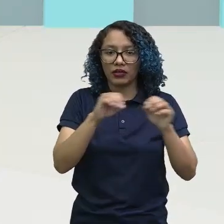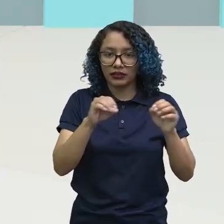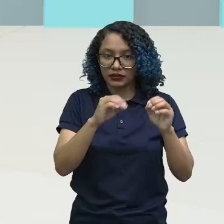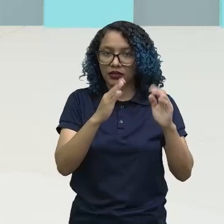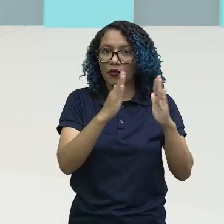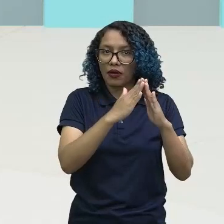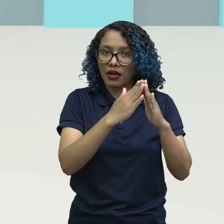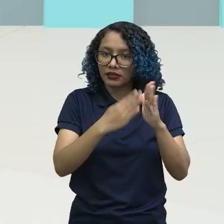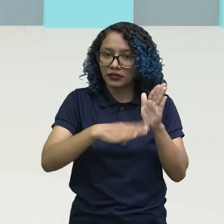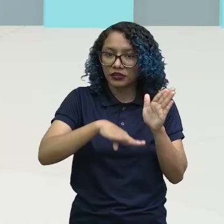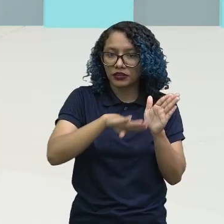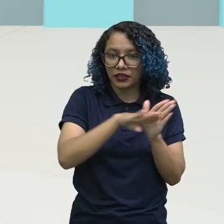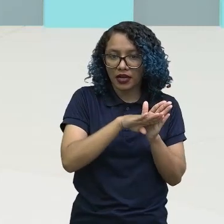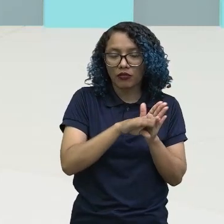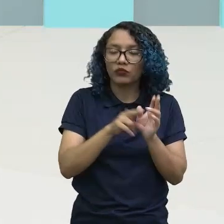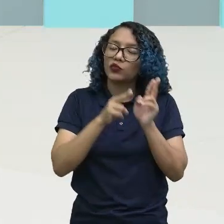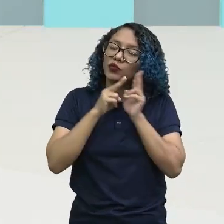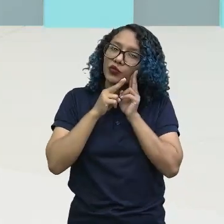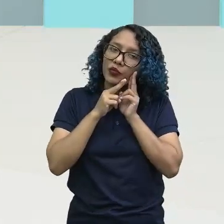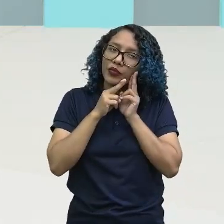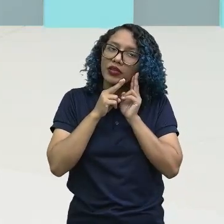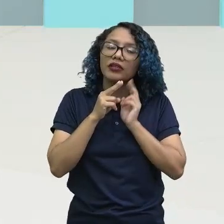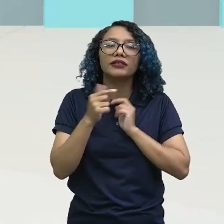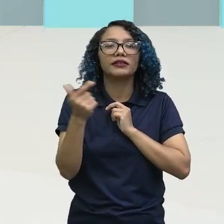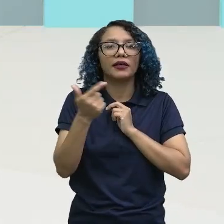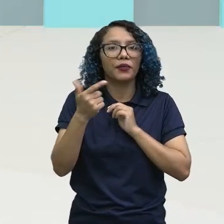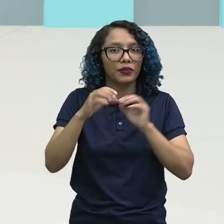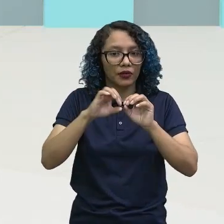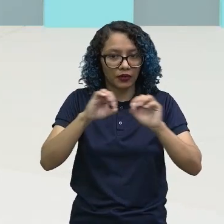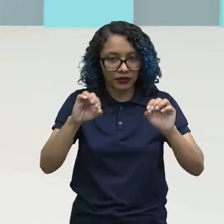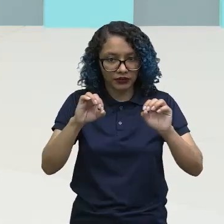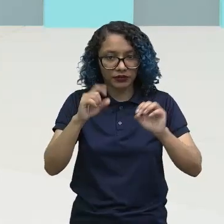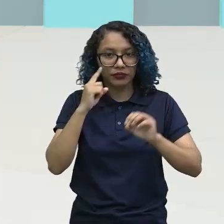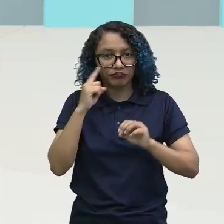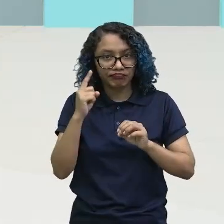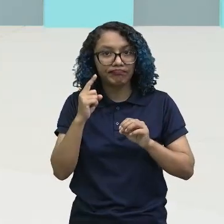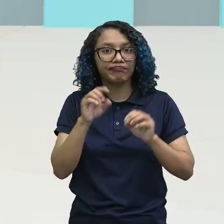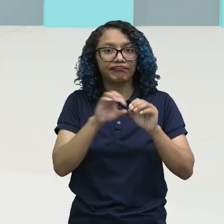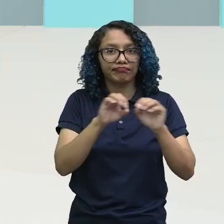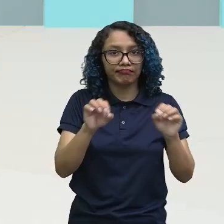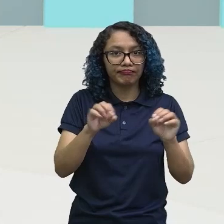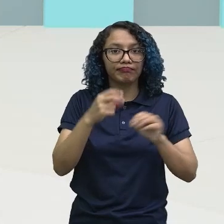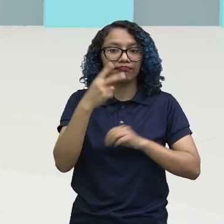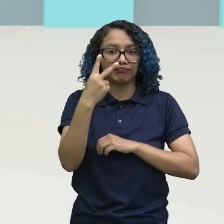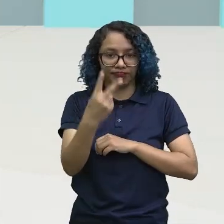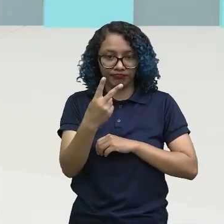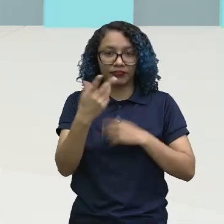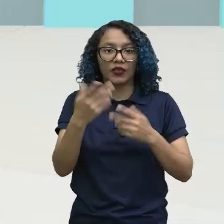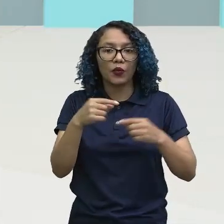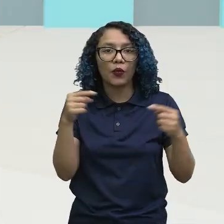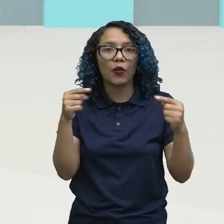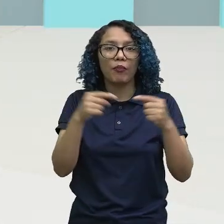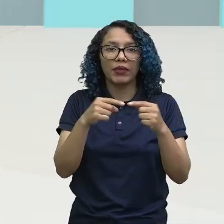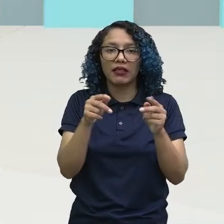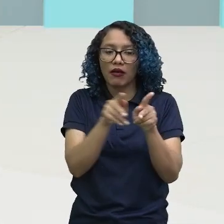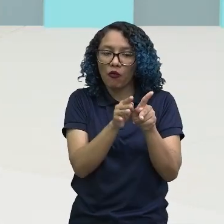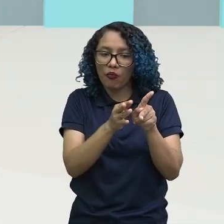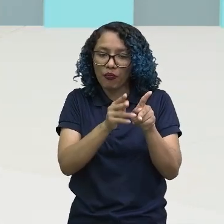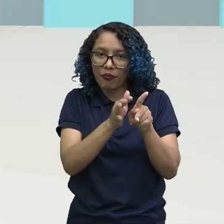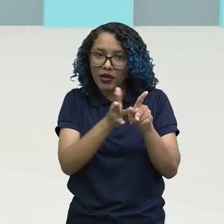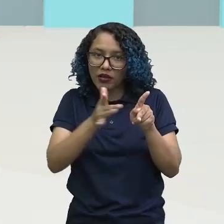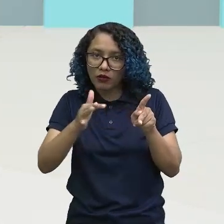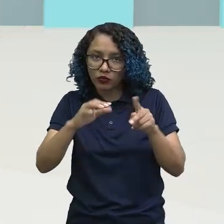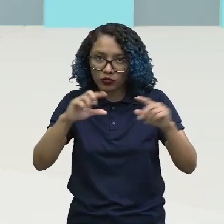no sono. Então, observe que nós temos o quê? 2 orações. Então, temos período composto. A